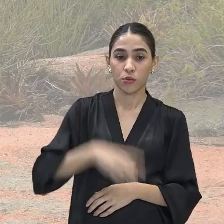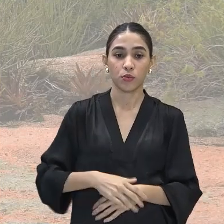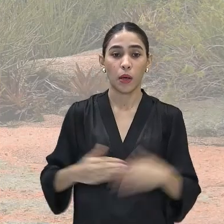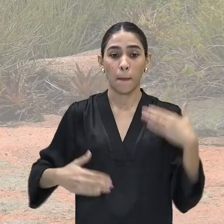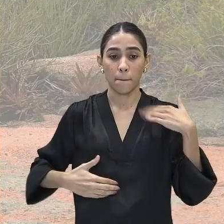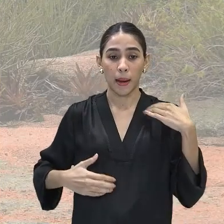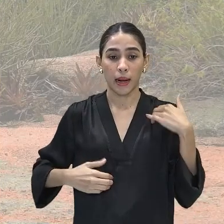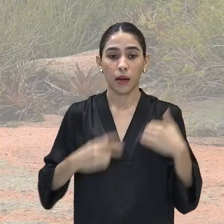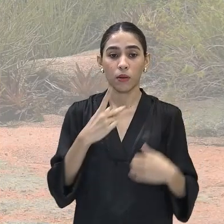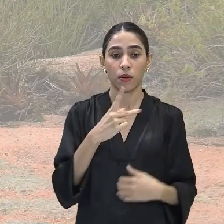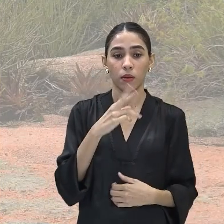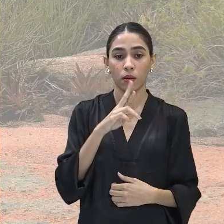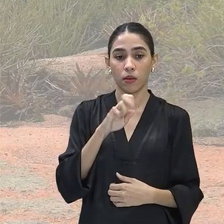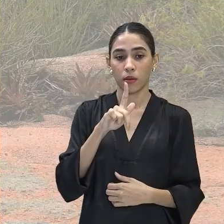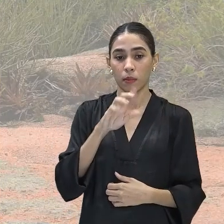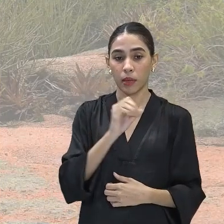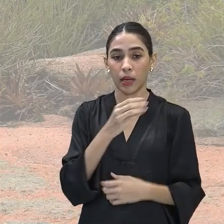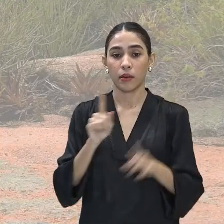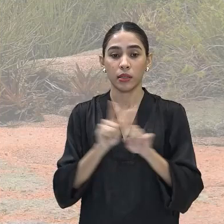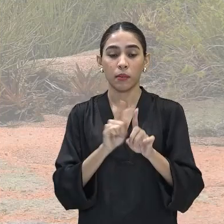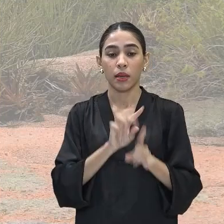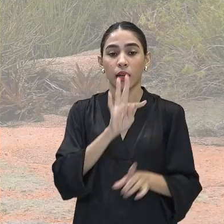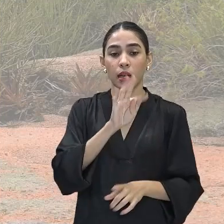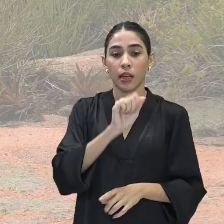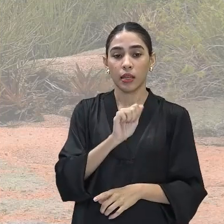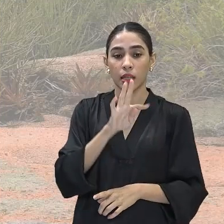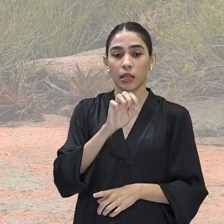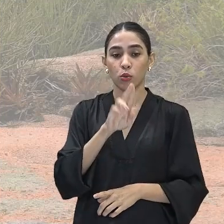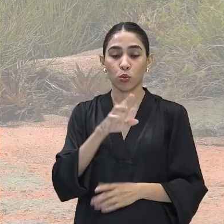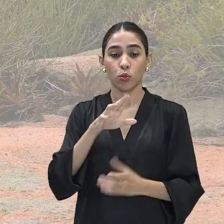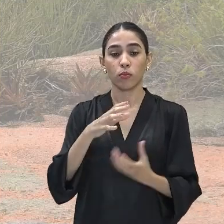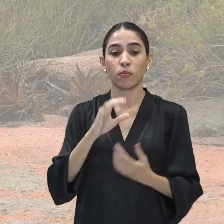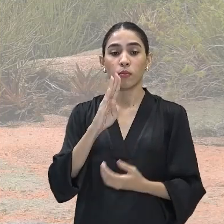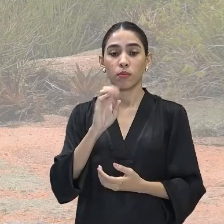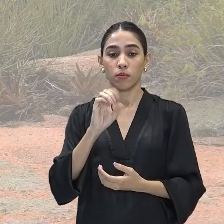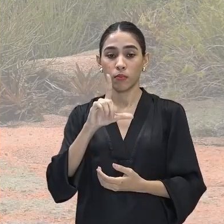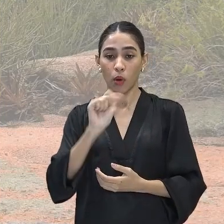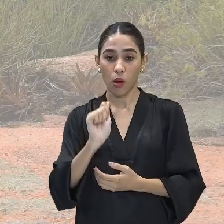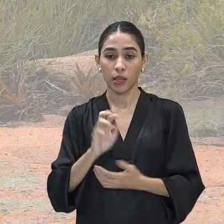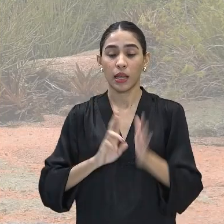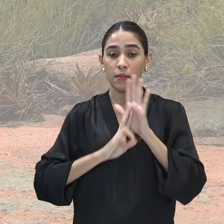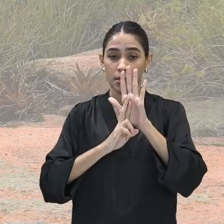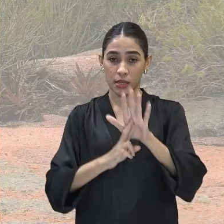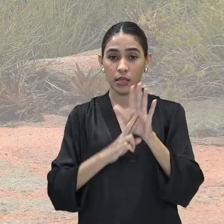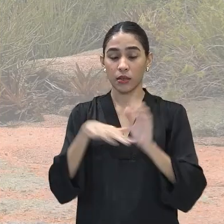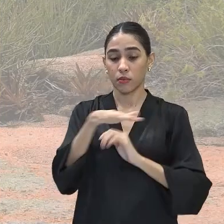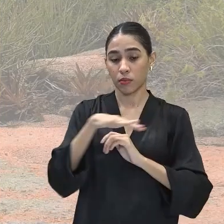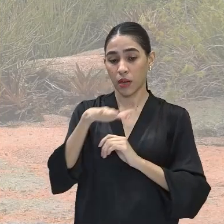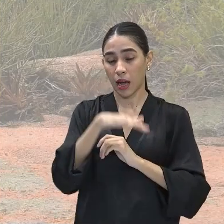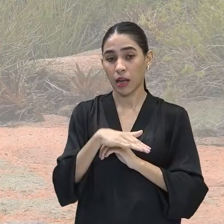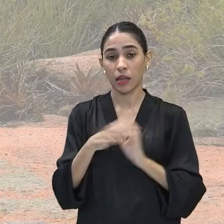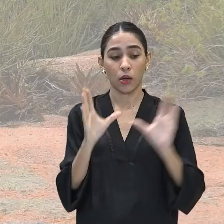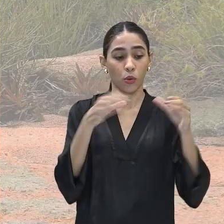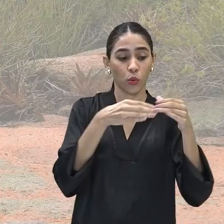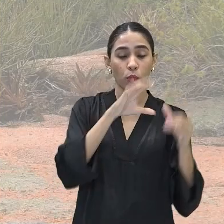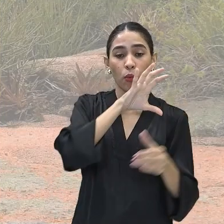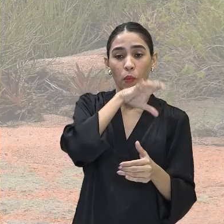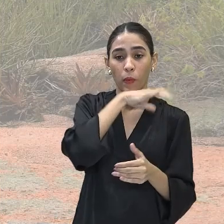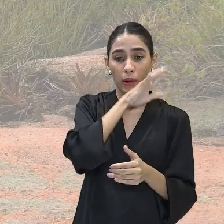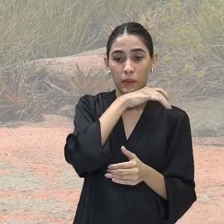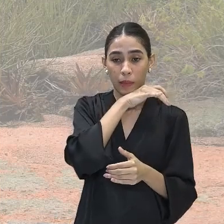tatu-bola, tá bom? Então, aqui a gente está numa área representando essa região com as espécies, tanto,